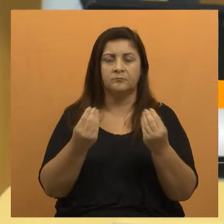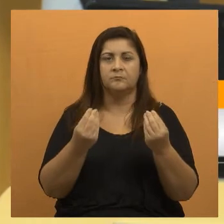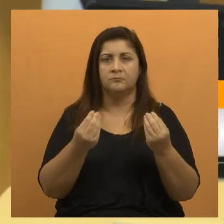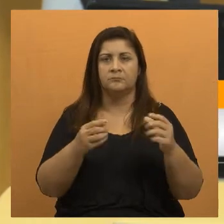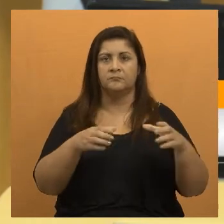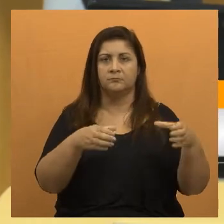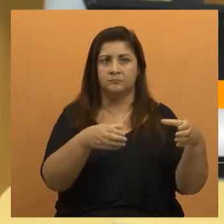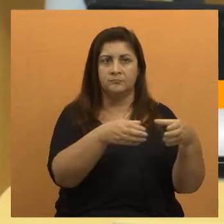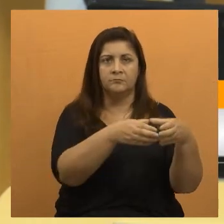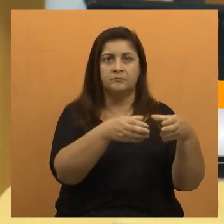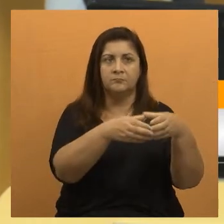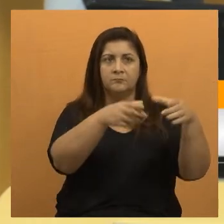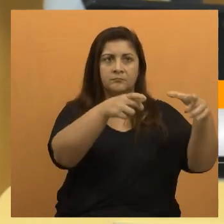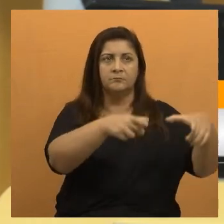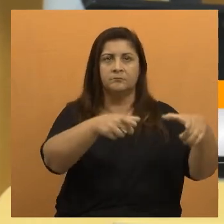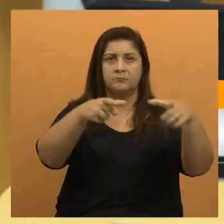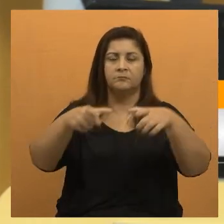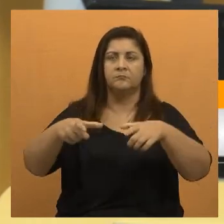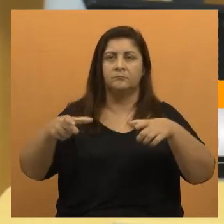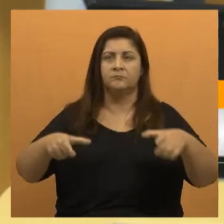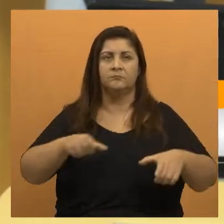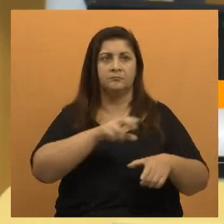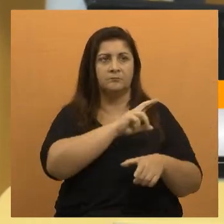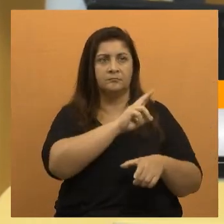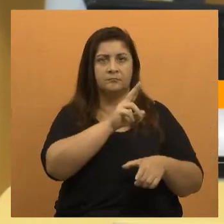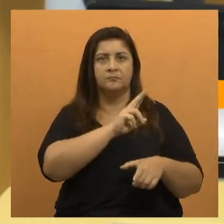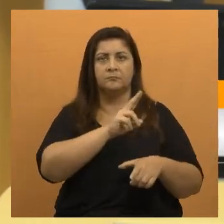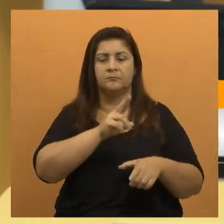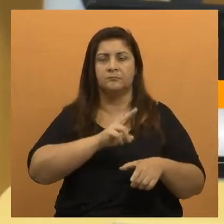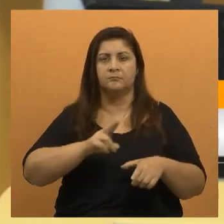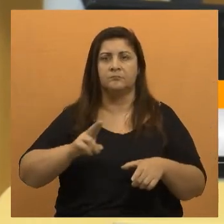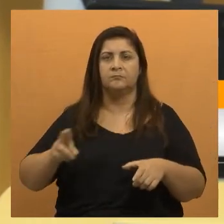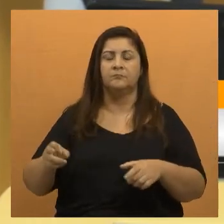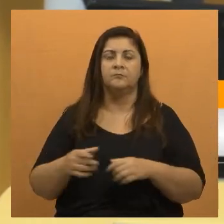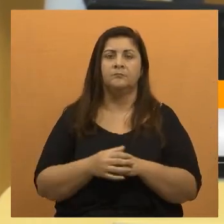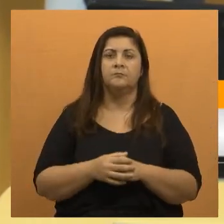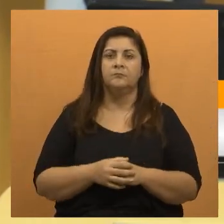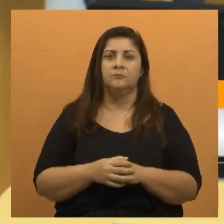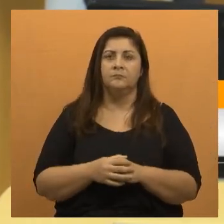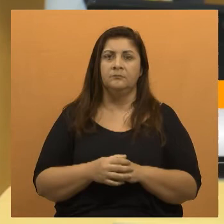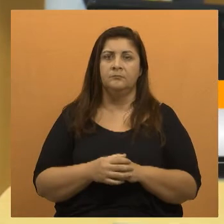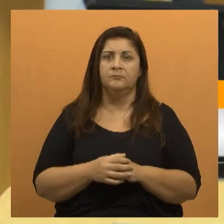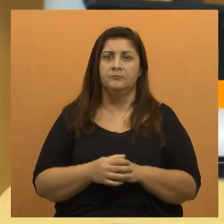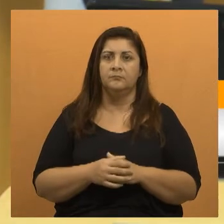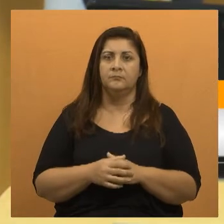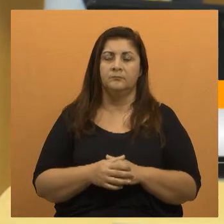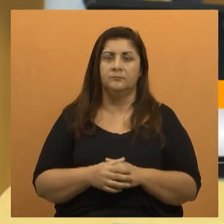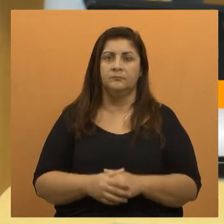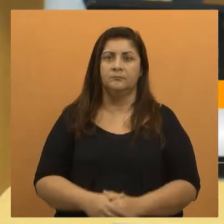Jardim Paraíba, Jardim Jacinto, Campo Grande e Portal da Alvorada.